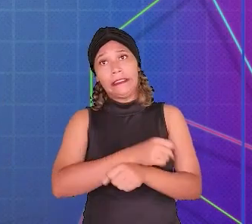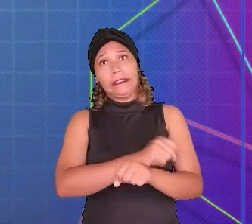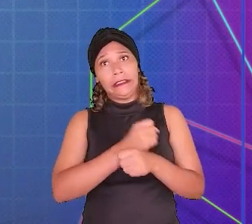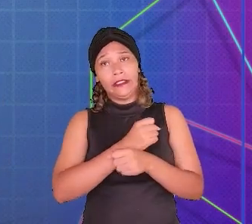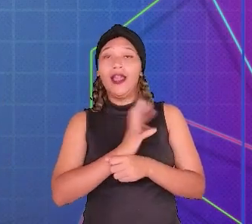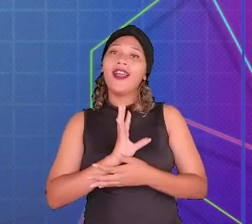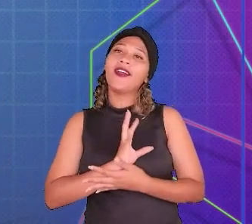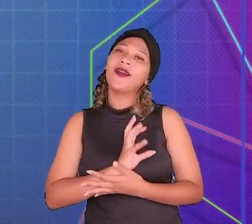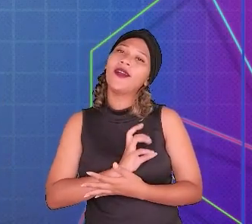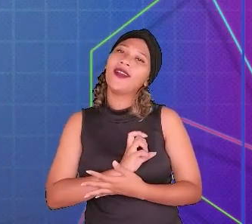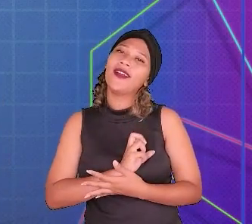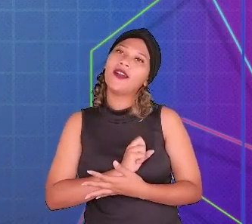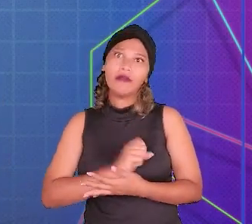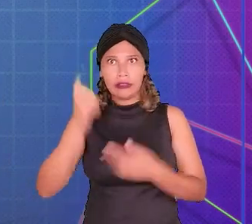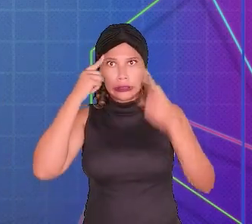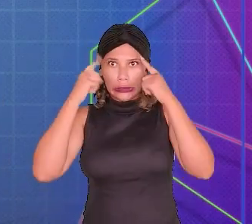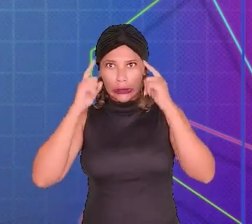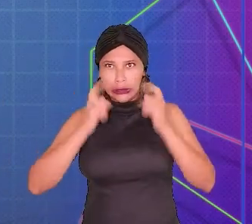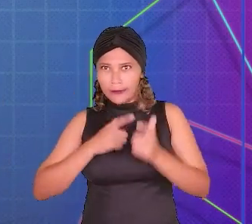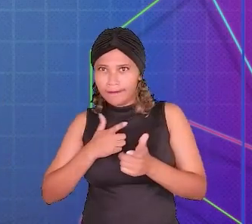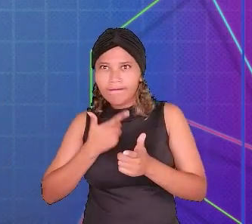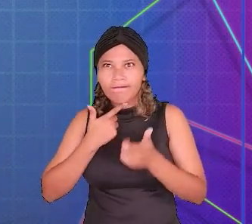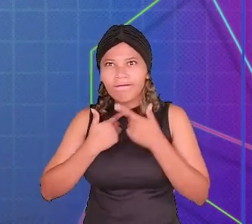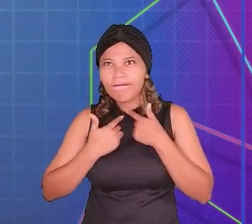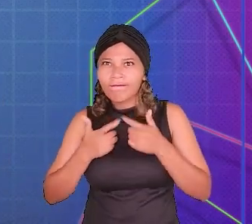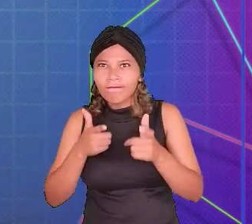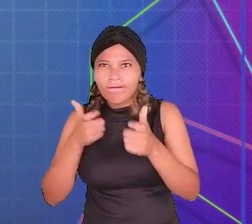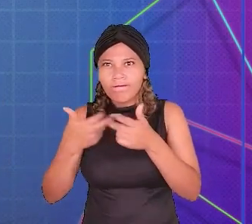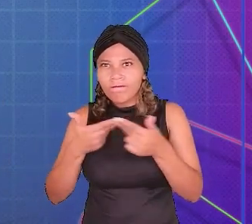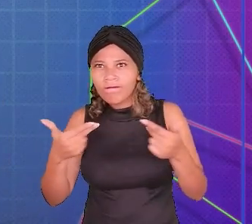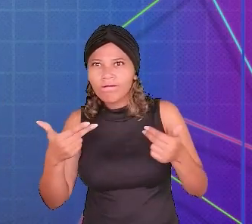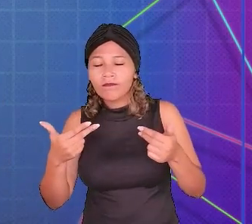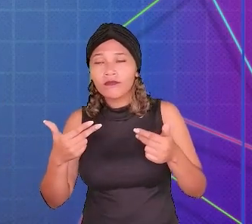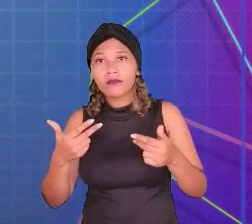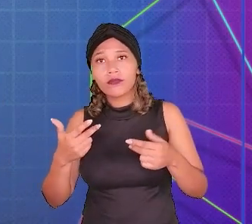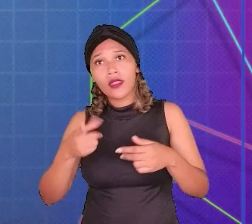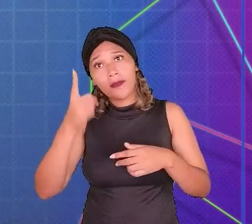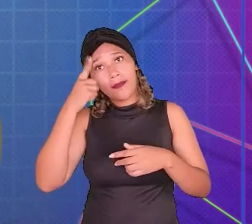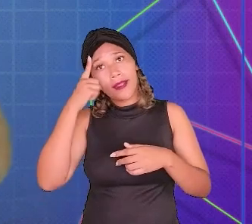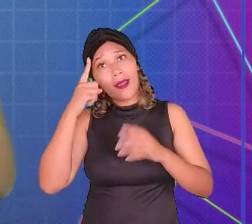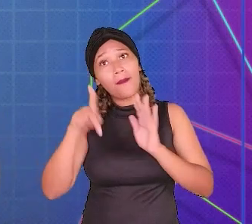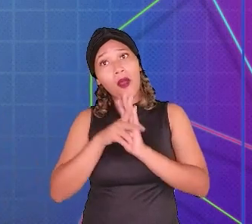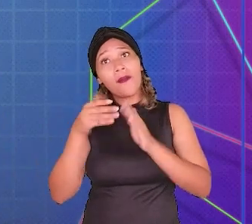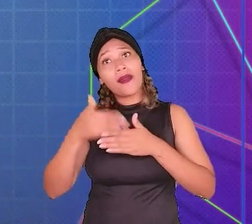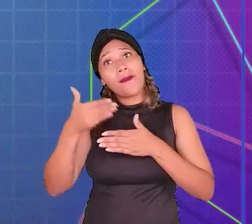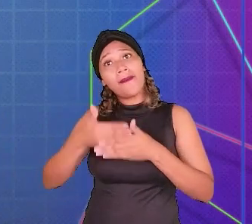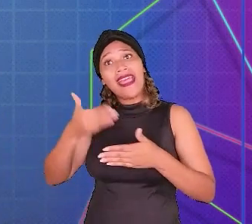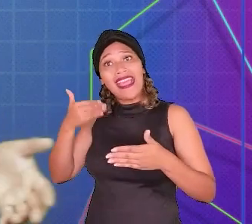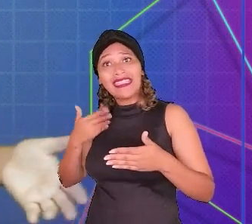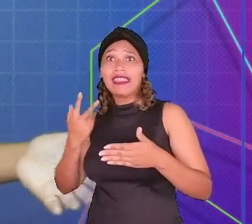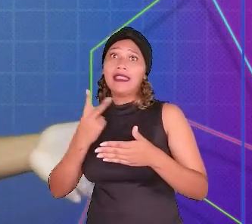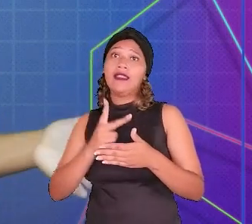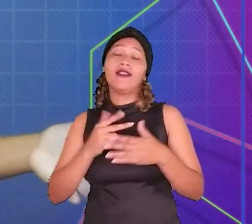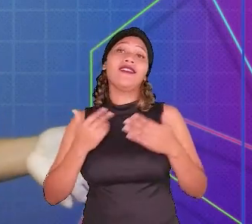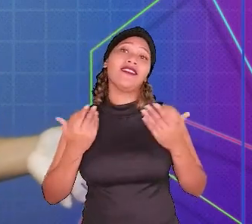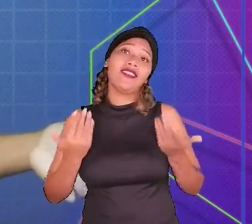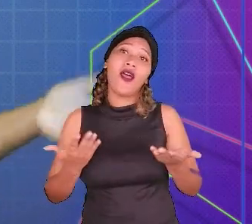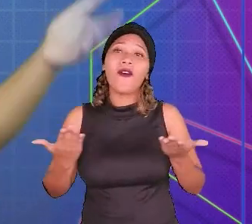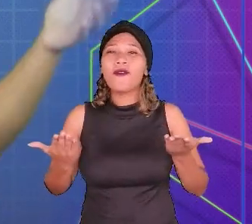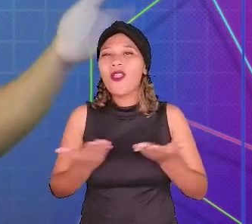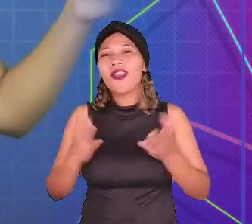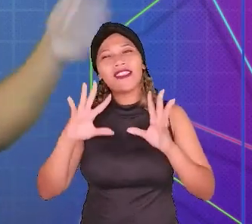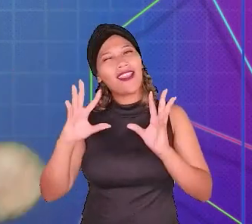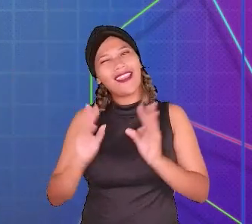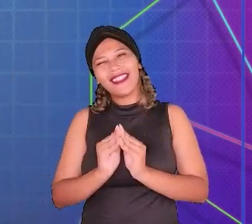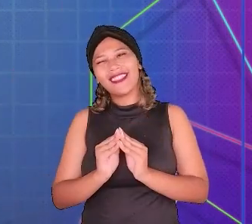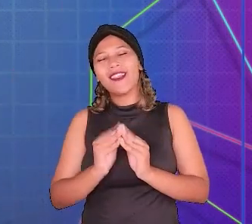alguém amável ou um psicopata. Isso tudo você pode saber ao pensar na história pregressa deles. Então, galera,